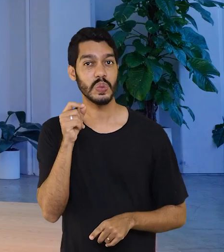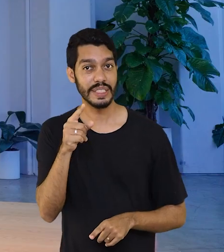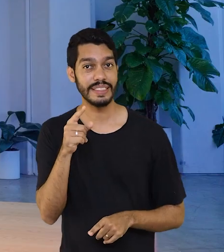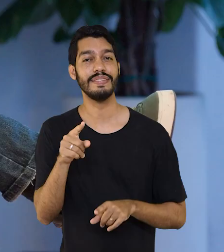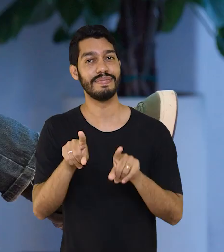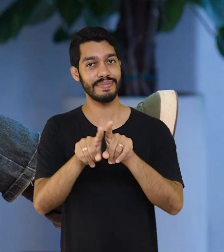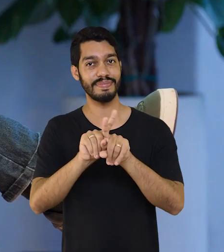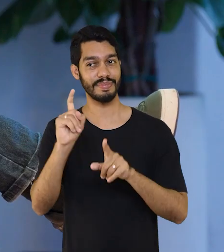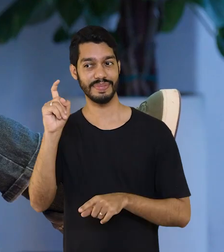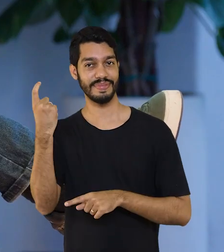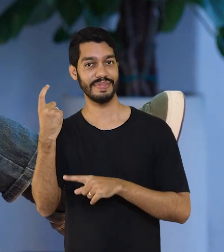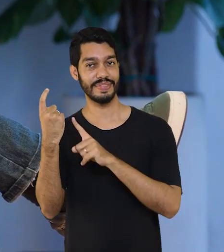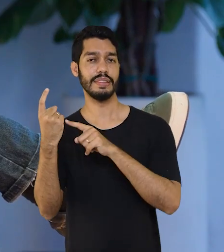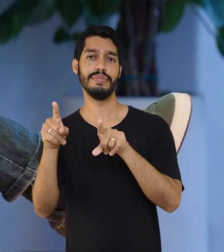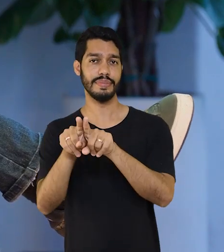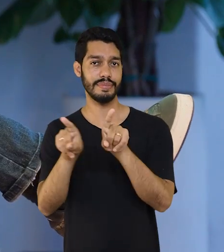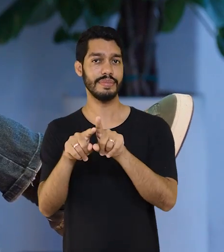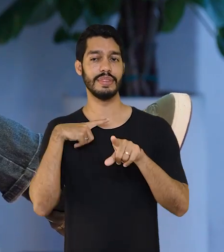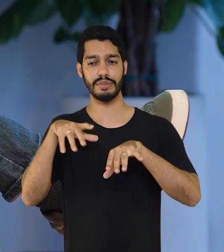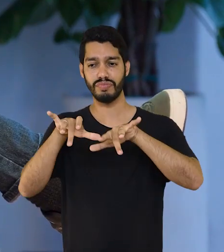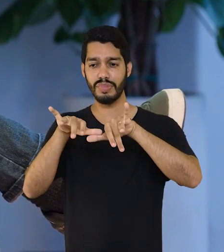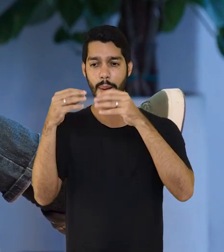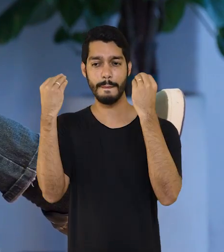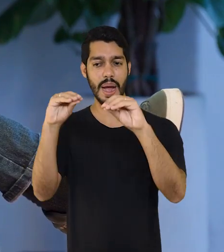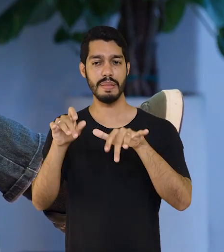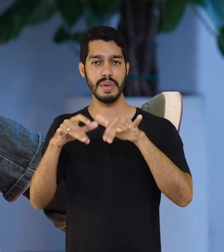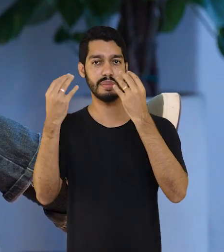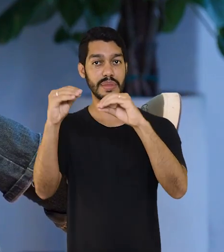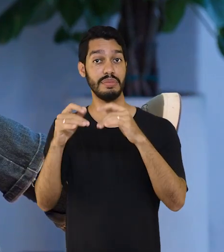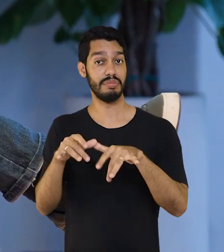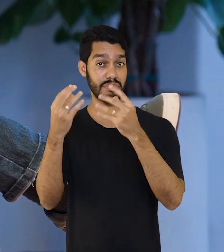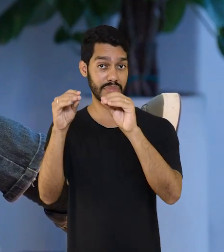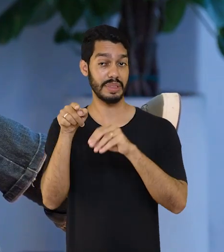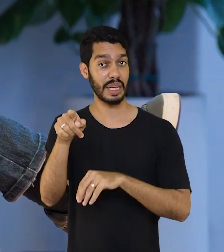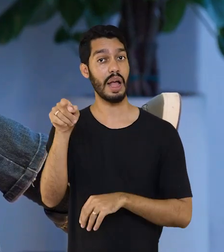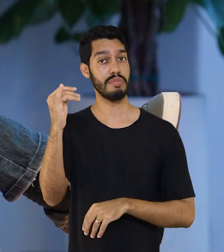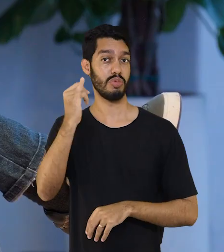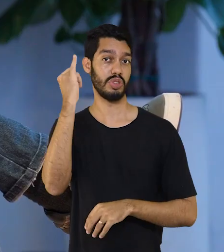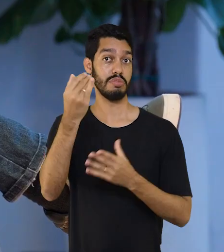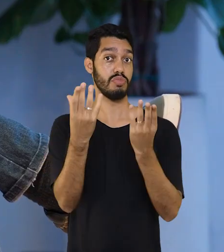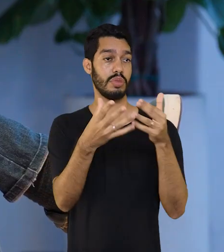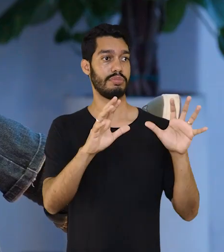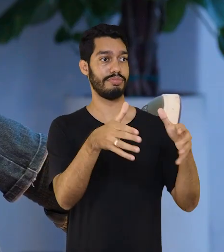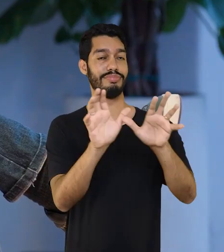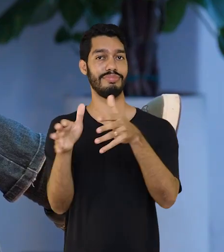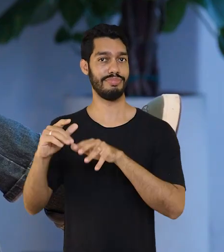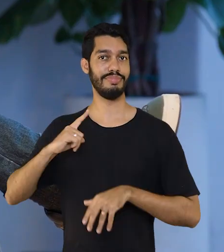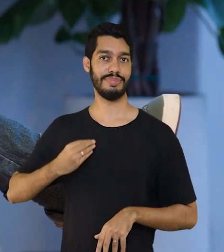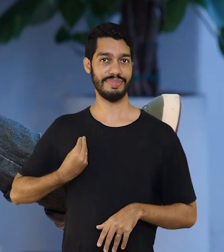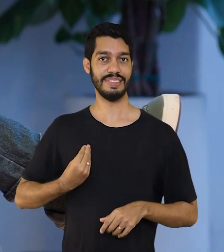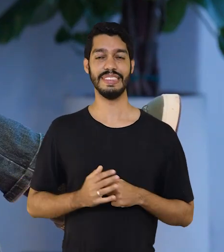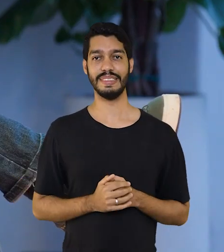o Twitch existe, né? Mas o Twitch tem uma baita relevância e ele cresce de relevância em muitas comunidades. Então, e quando você